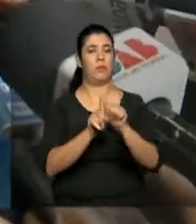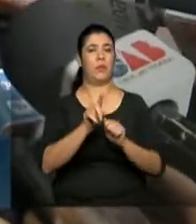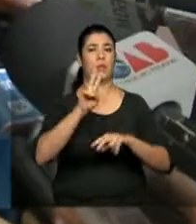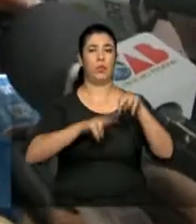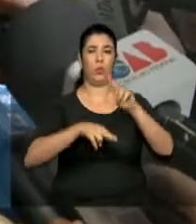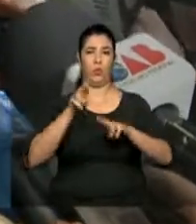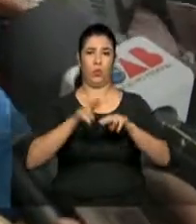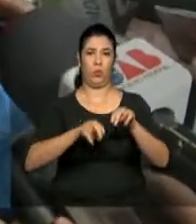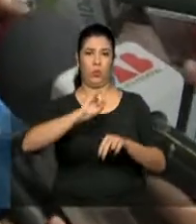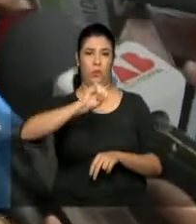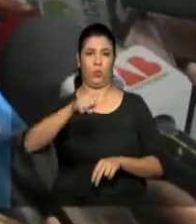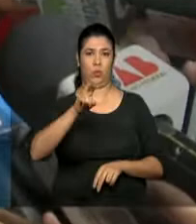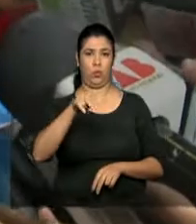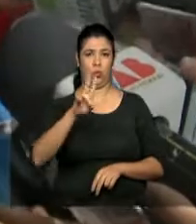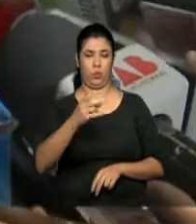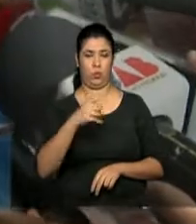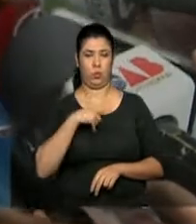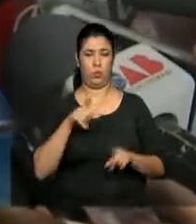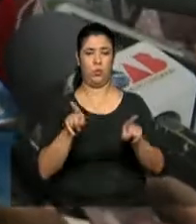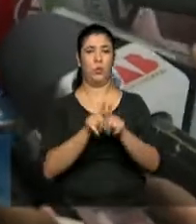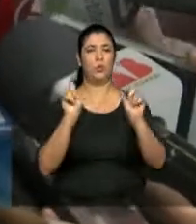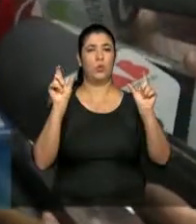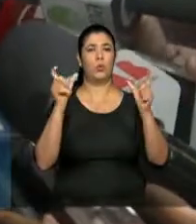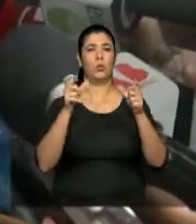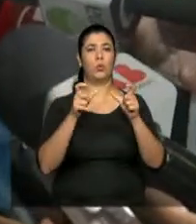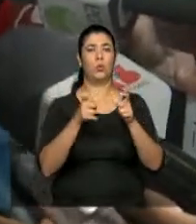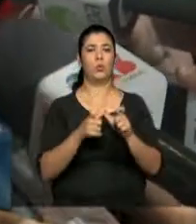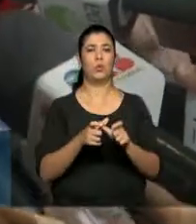de reduzir por